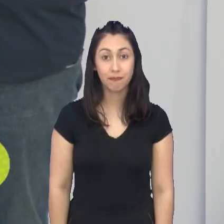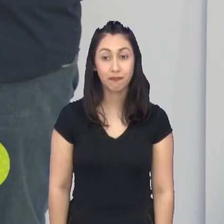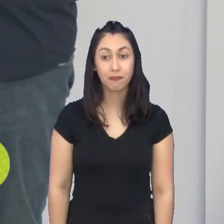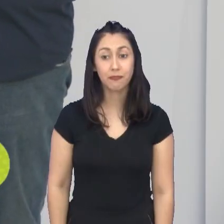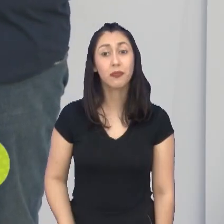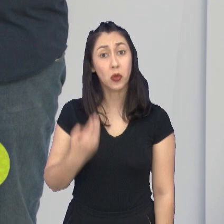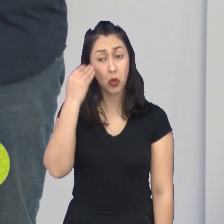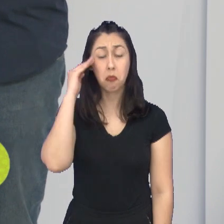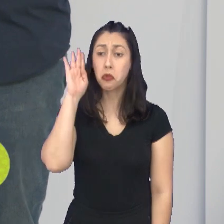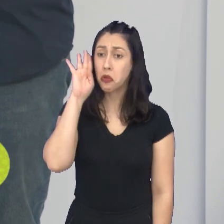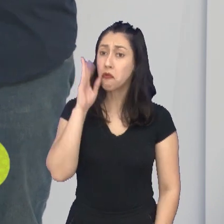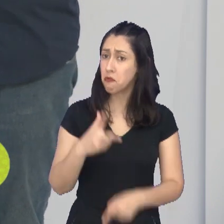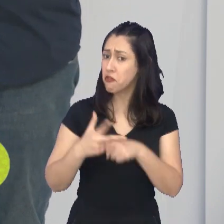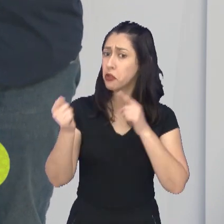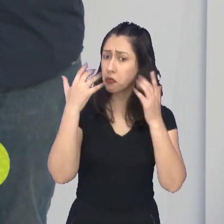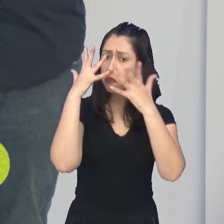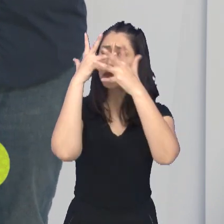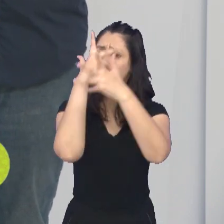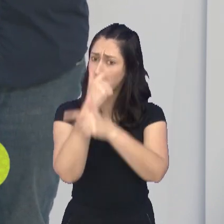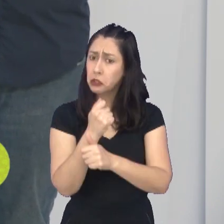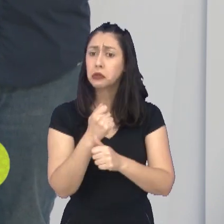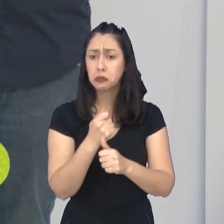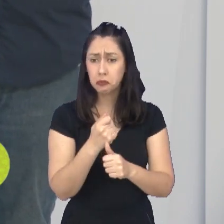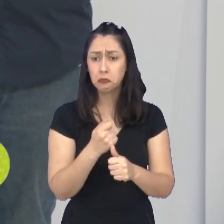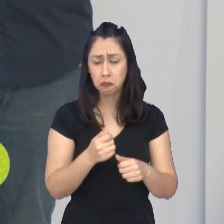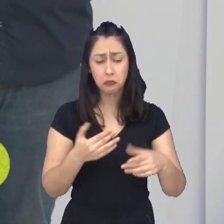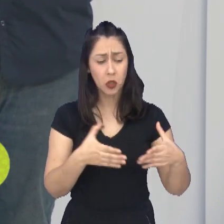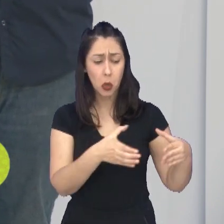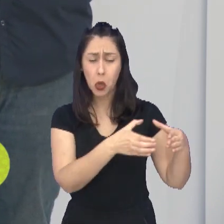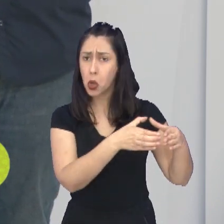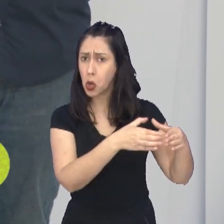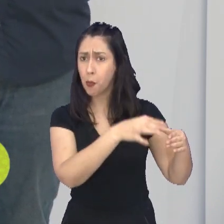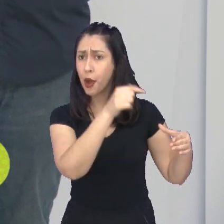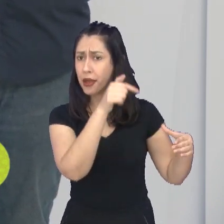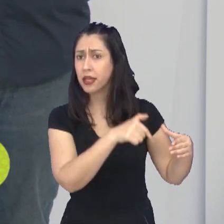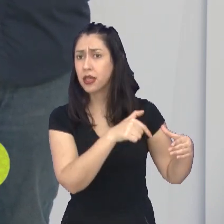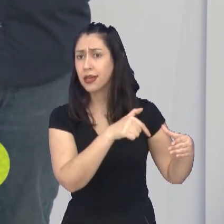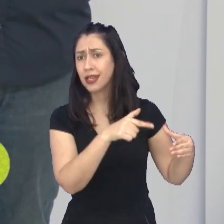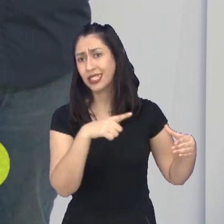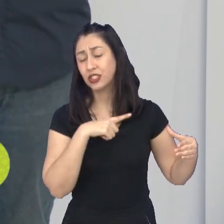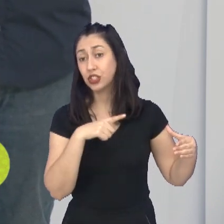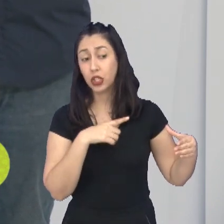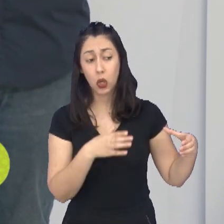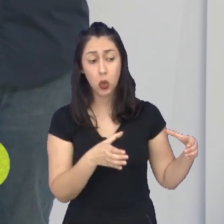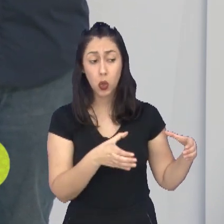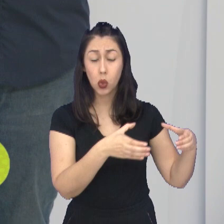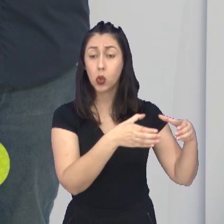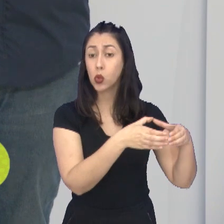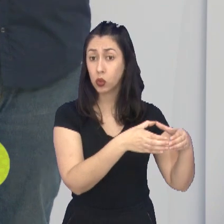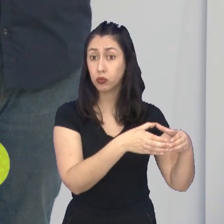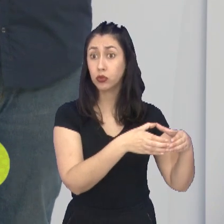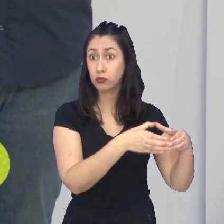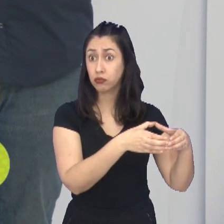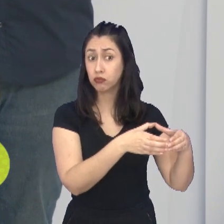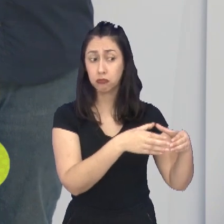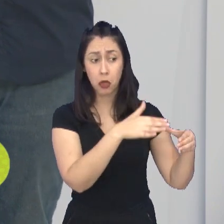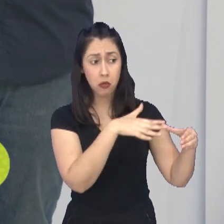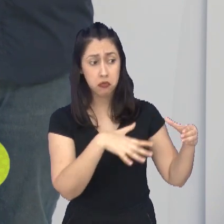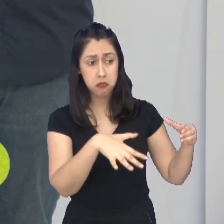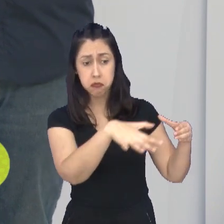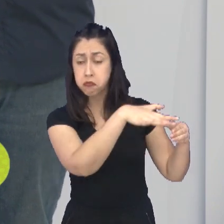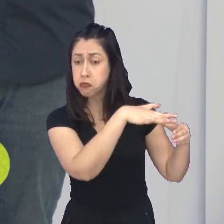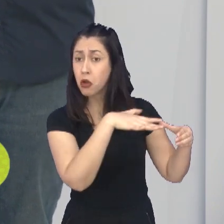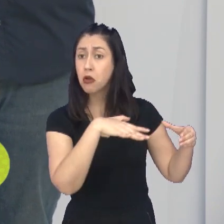Brunão, bela vitória da equipe do São José, em que pese a equipe do Pinheiros veio com uma equipe praticamente, com a sua grande maioria,